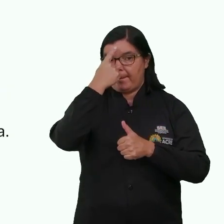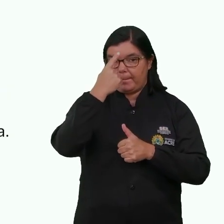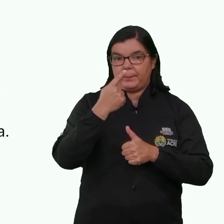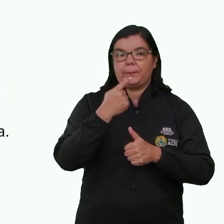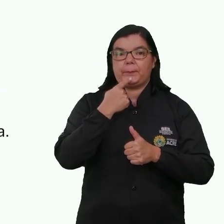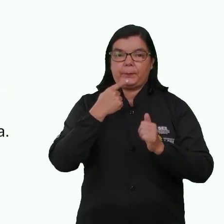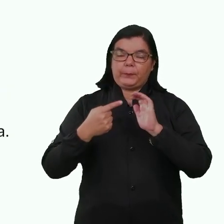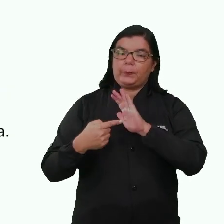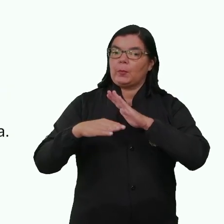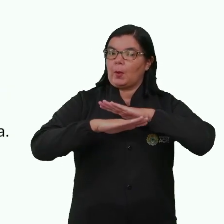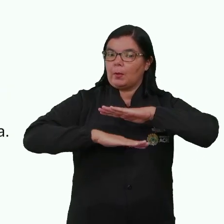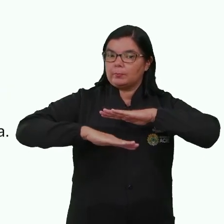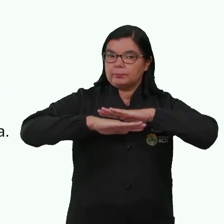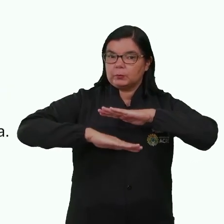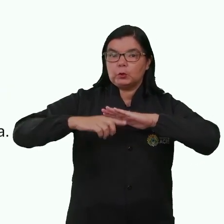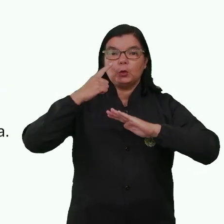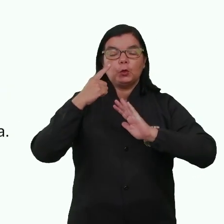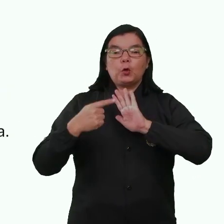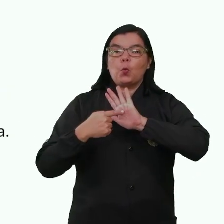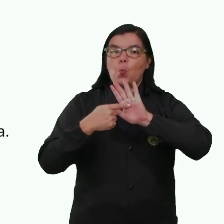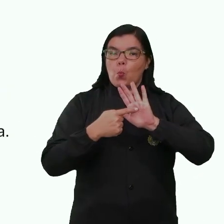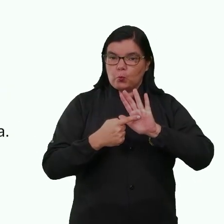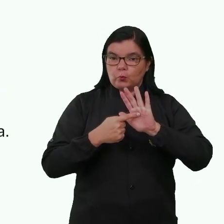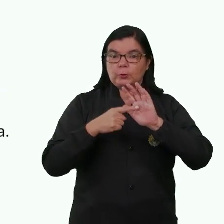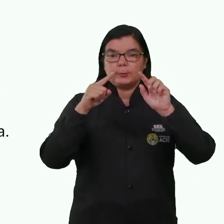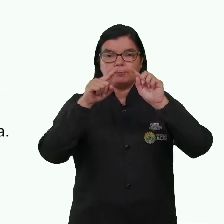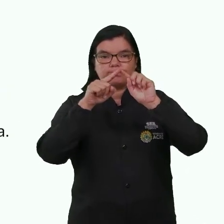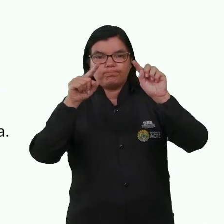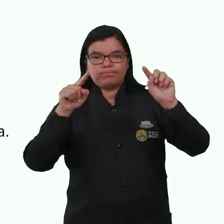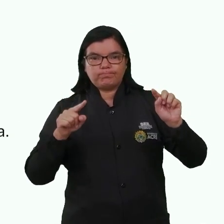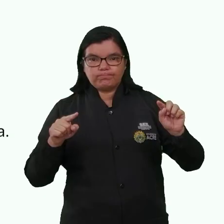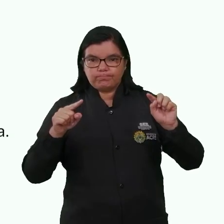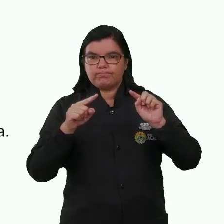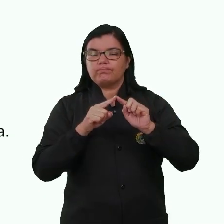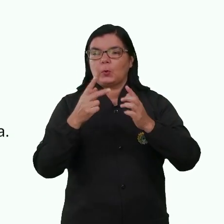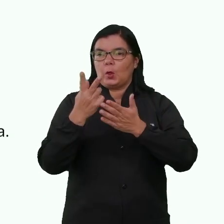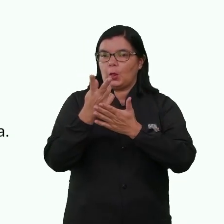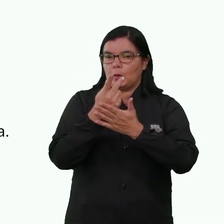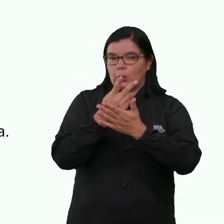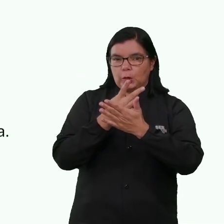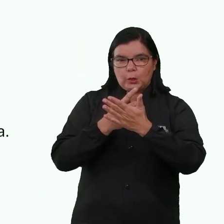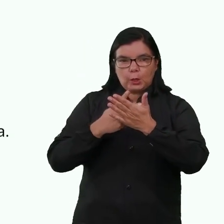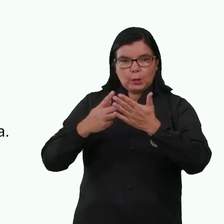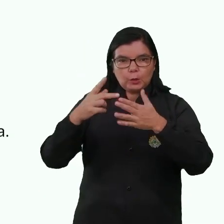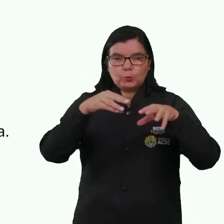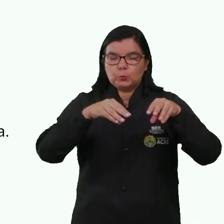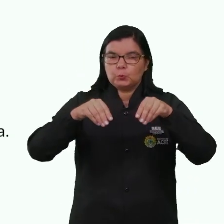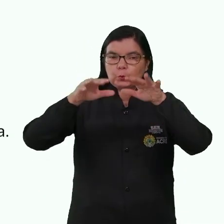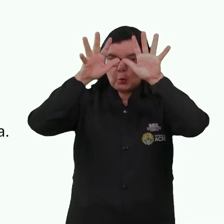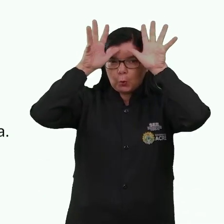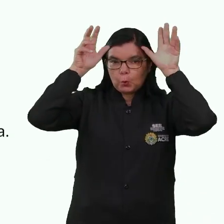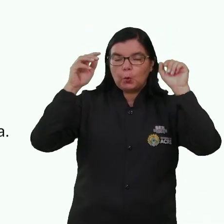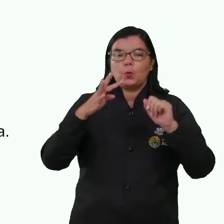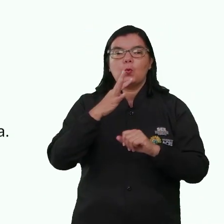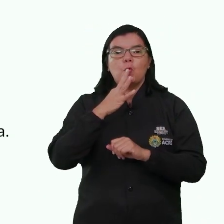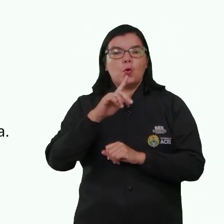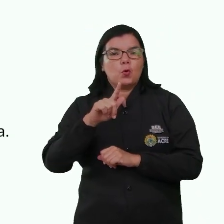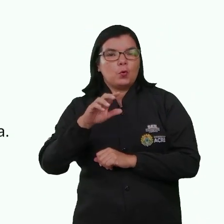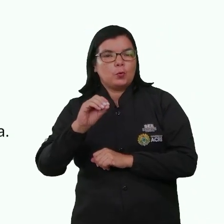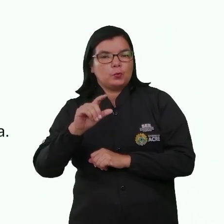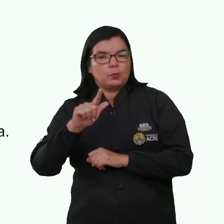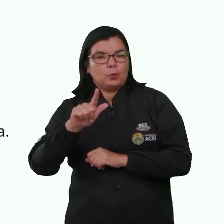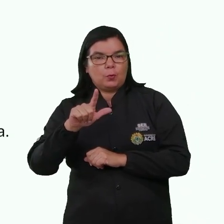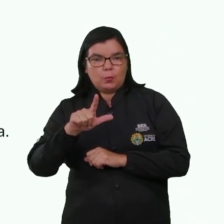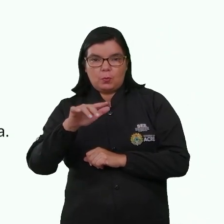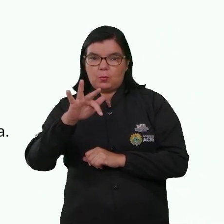a imagem abaixo, que mostra grande figura geométrica desenhada no solo do Acre, conhecida como